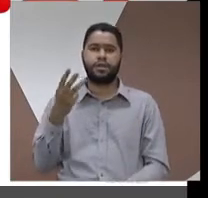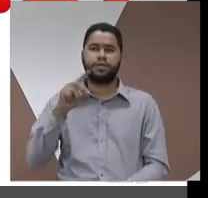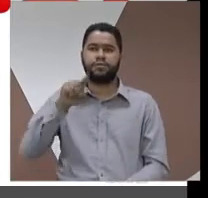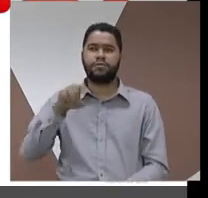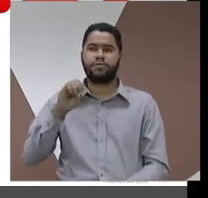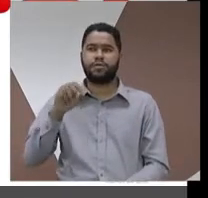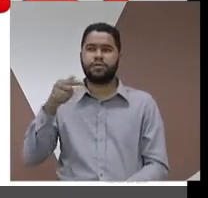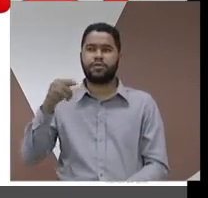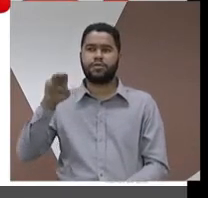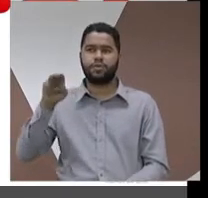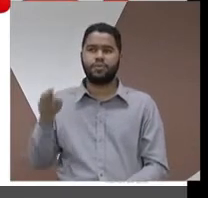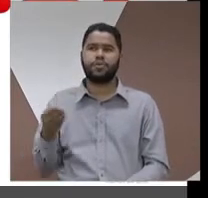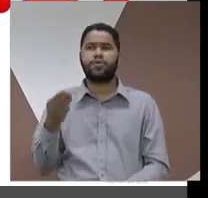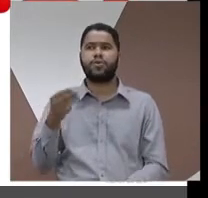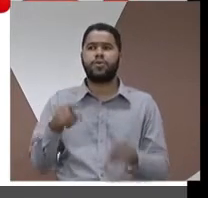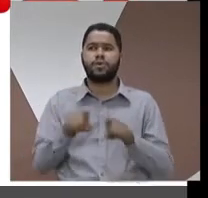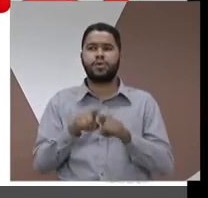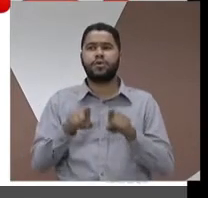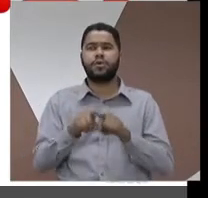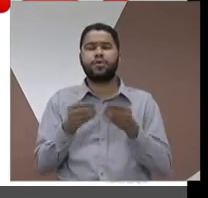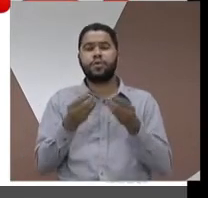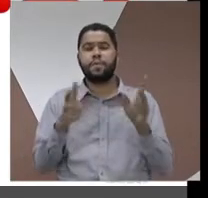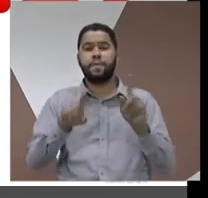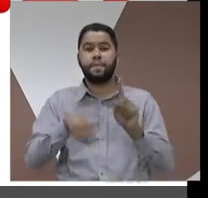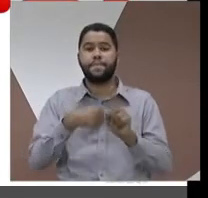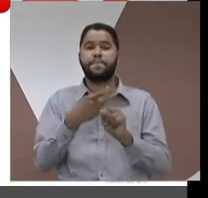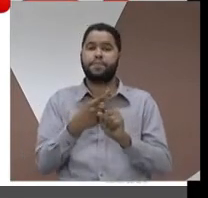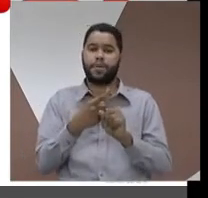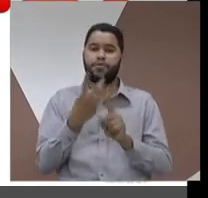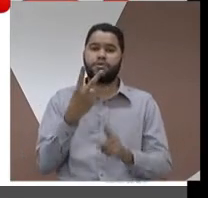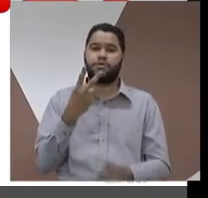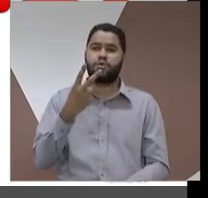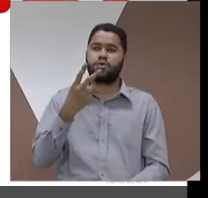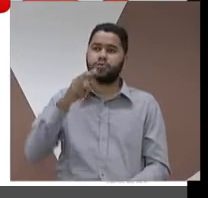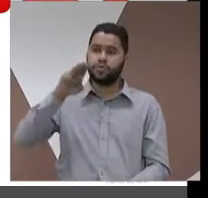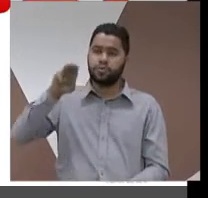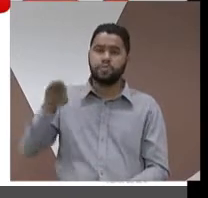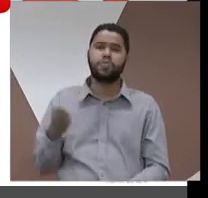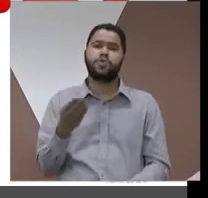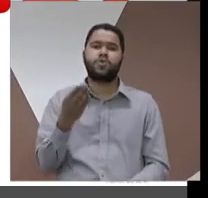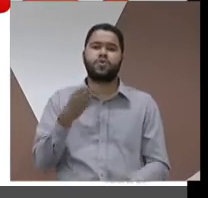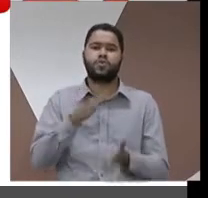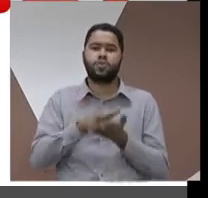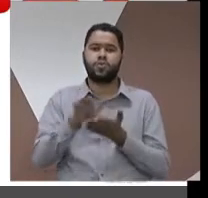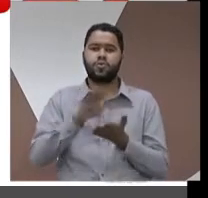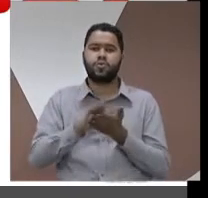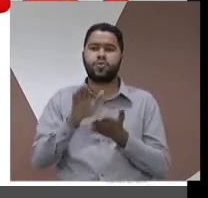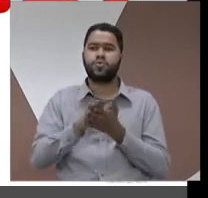o concessionário colocaria mais 2 bilhões para um custo previsto de